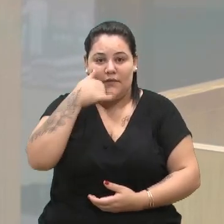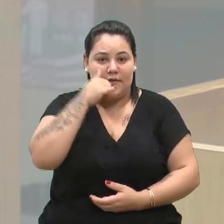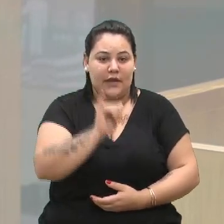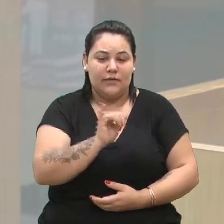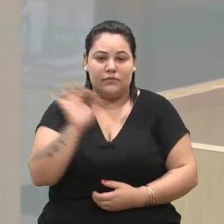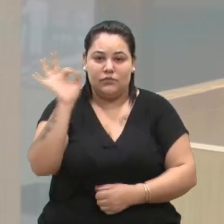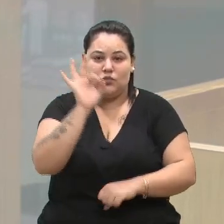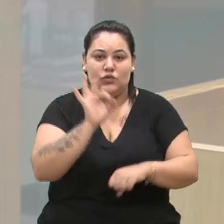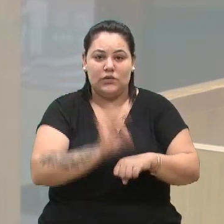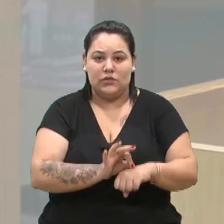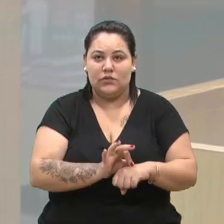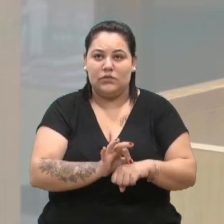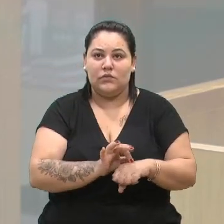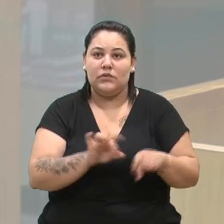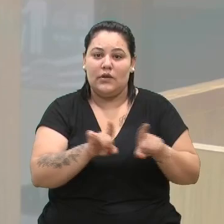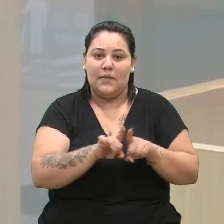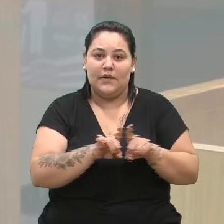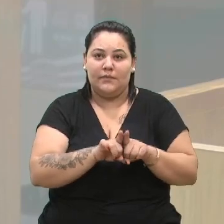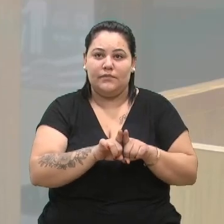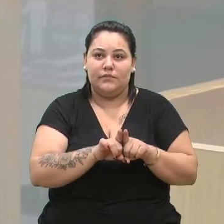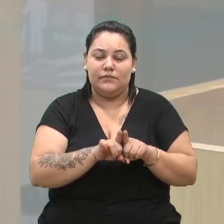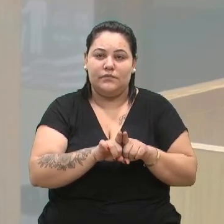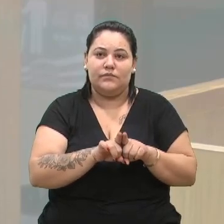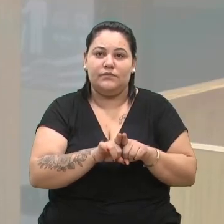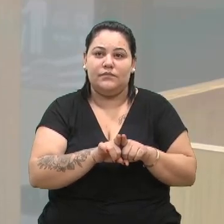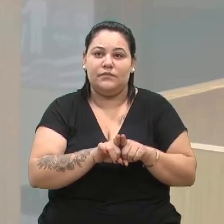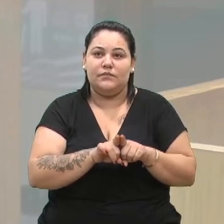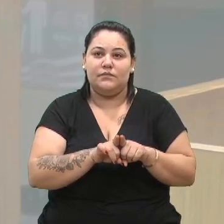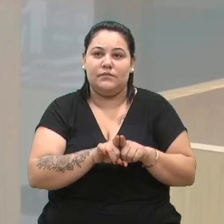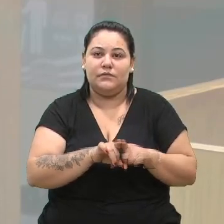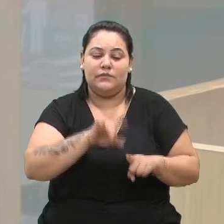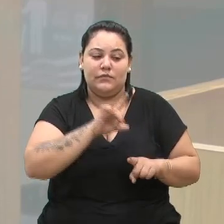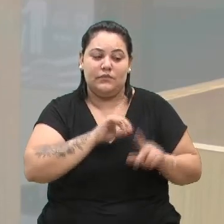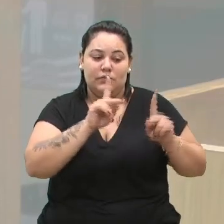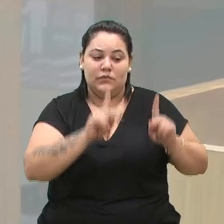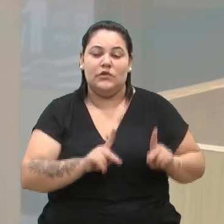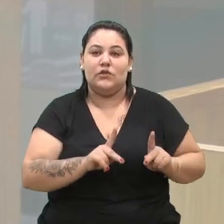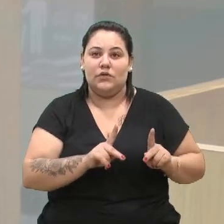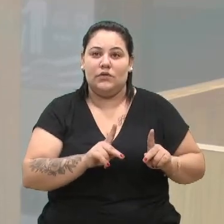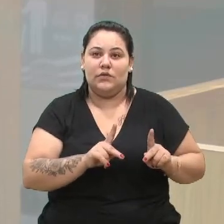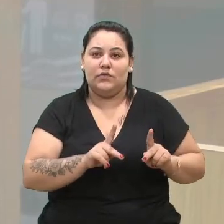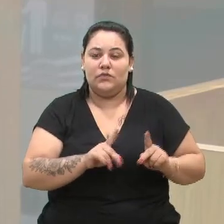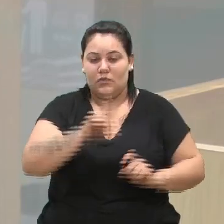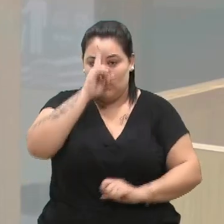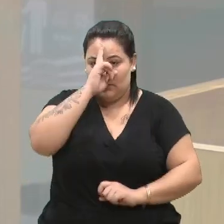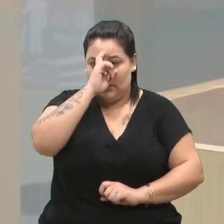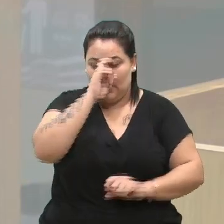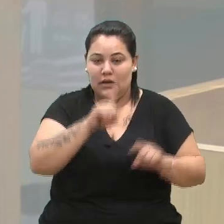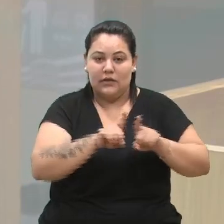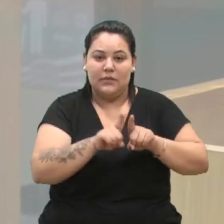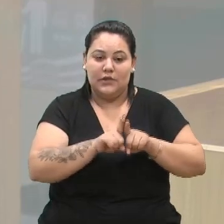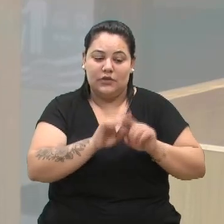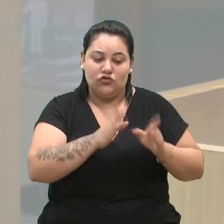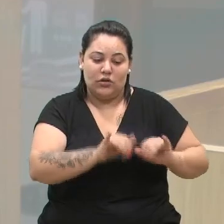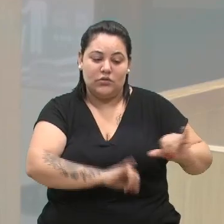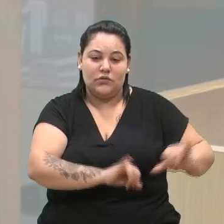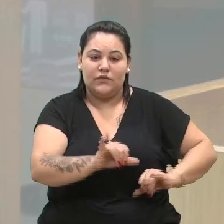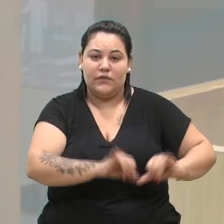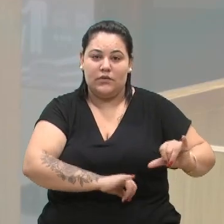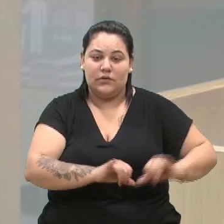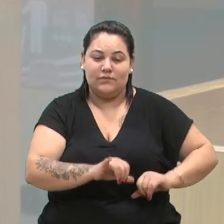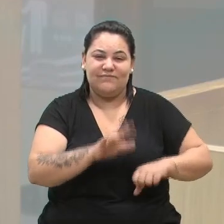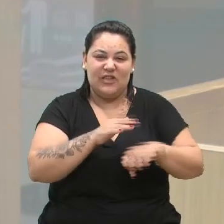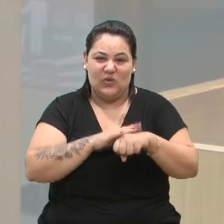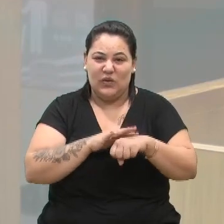da dengue que já está trazendo aí botando pessoas nos hospitais, pessoas já sofrendo com essa doença